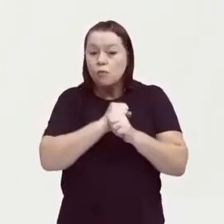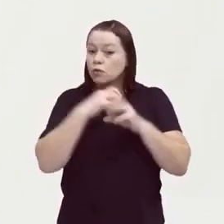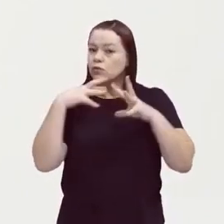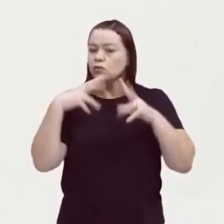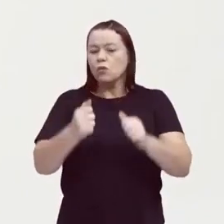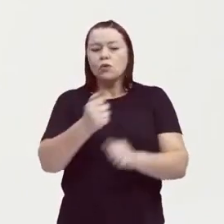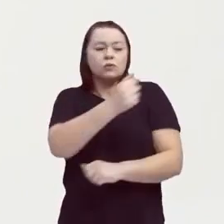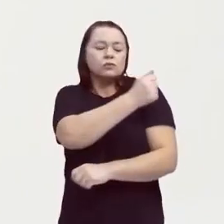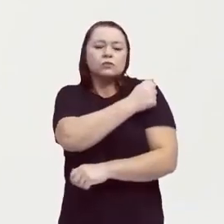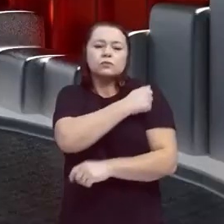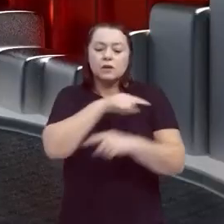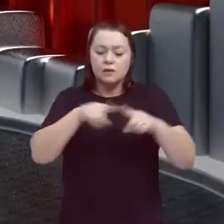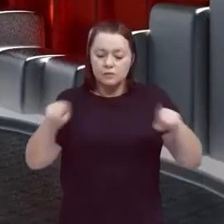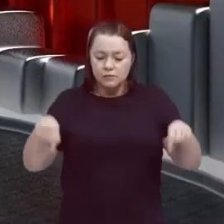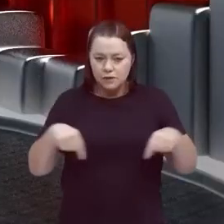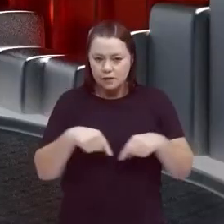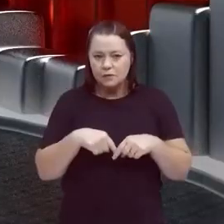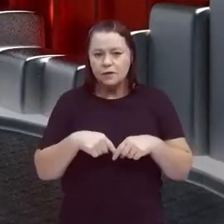sala. Aqui comigo.